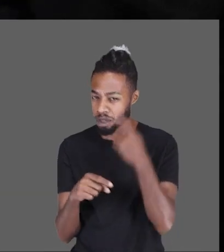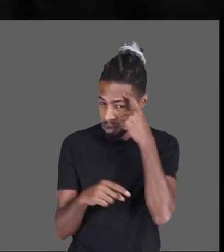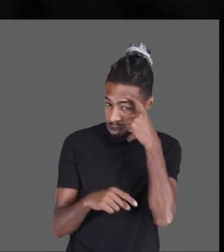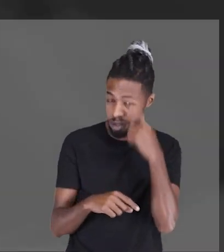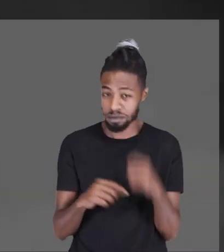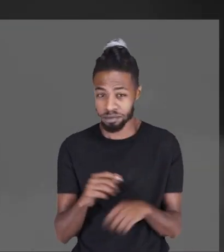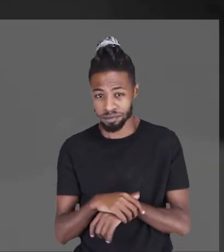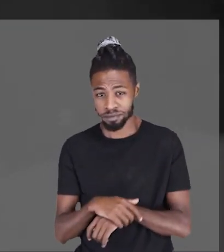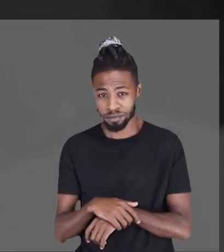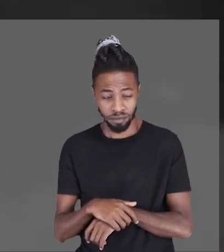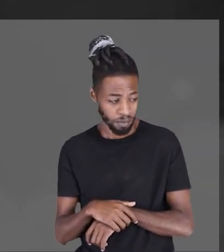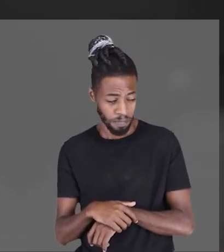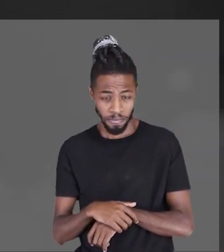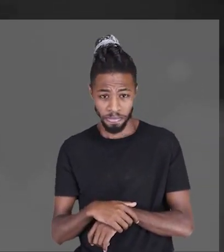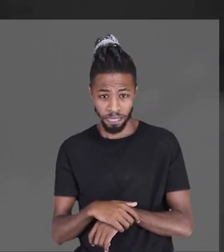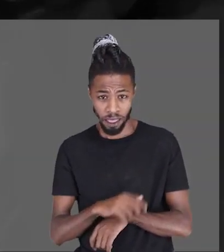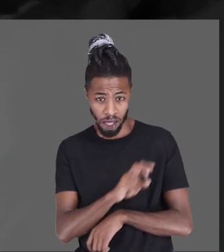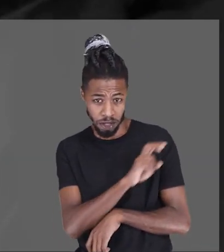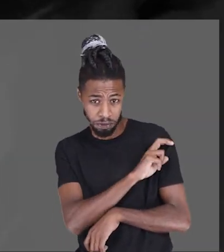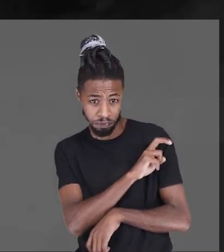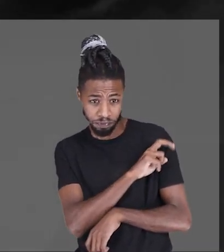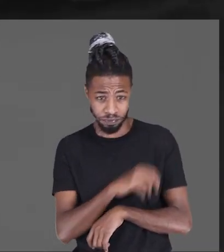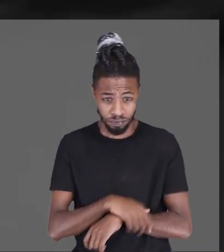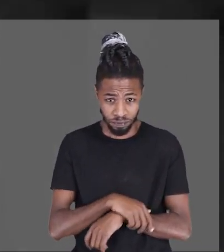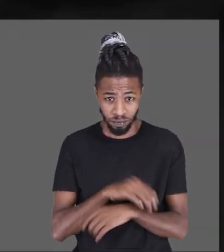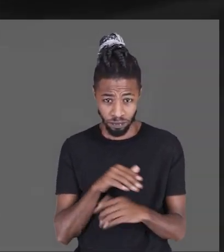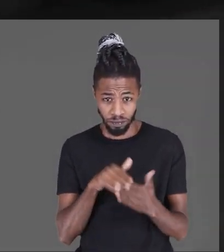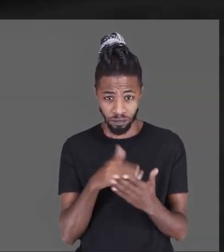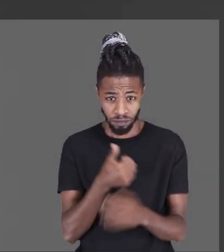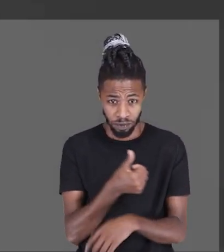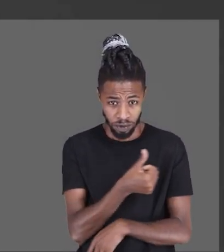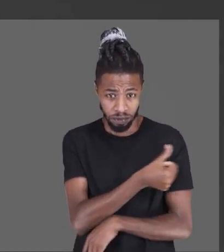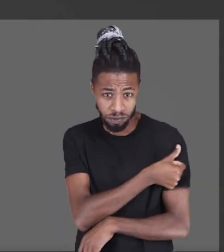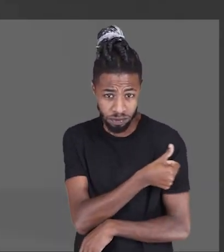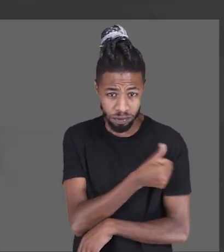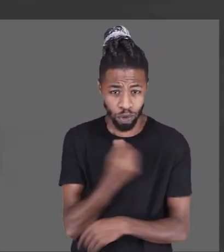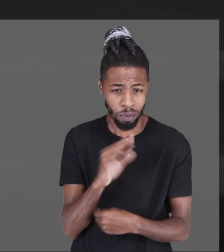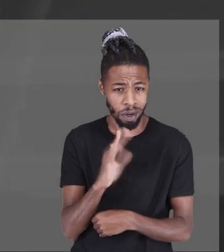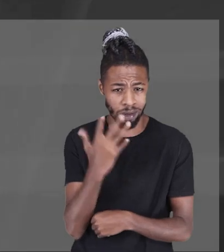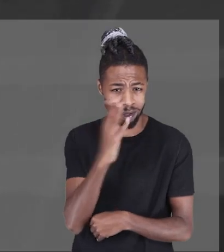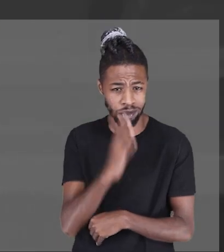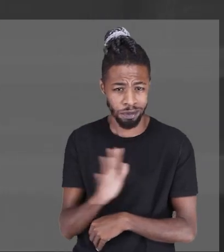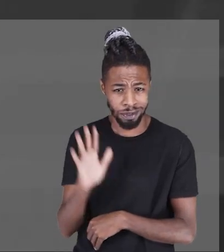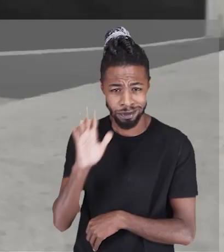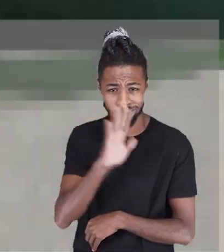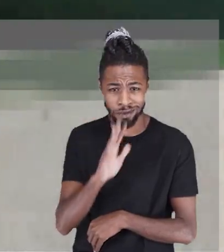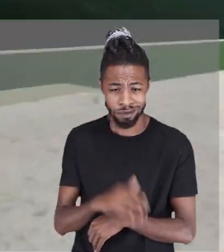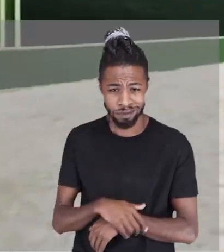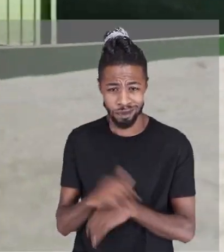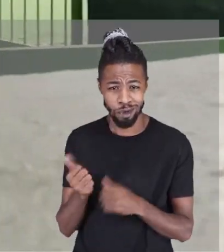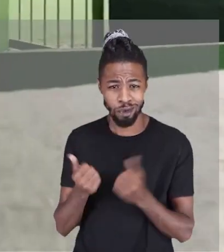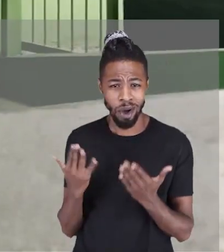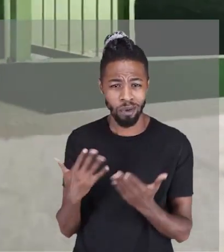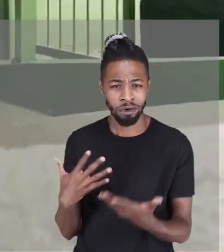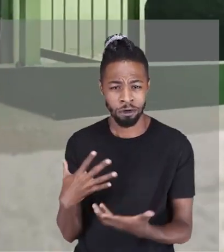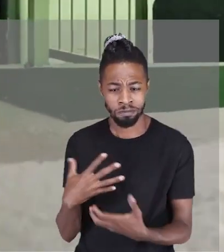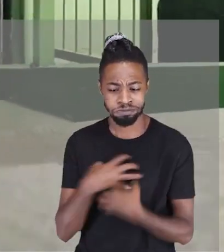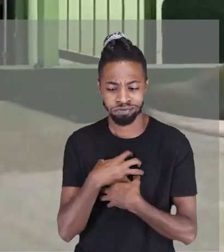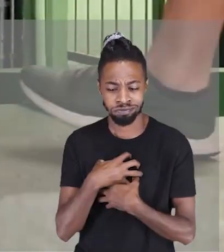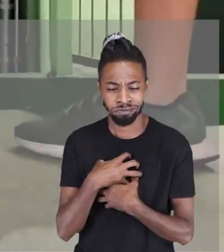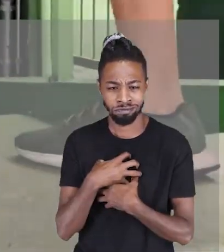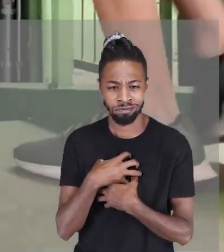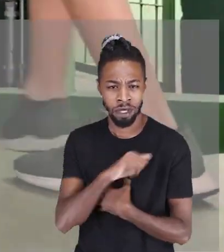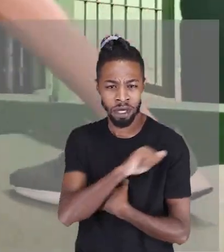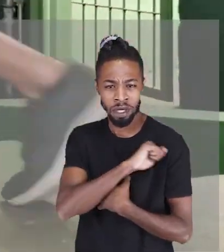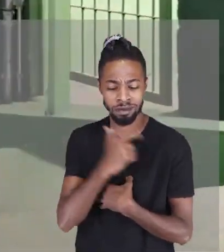perspectivas. Vamos pensar na transição do 5º para o 6º ano do ensino fundamental. Como ela ocorre no Brasil? Quais são os